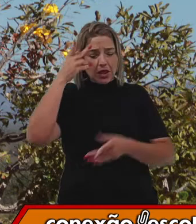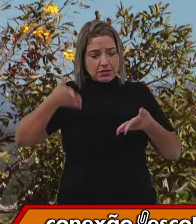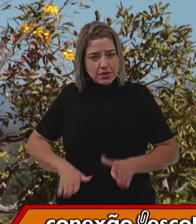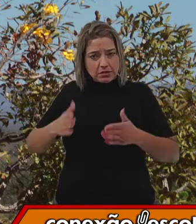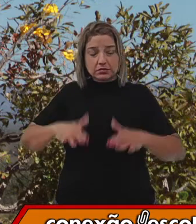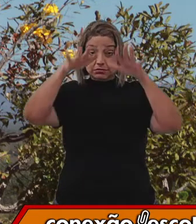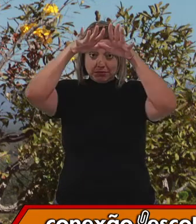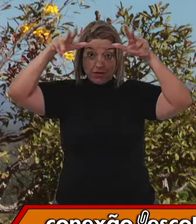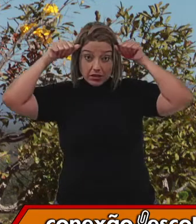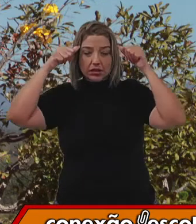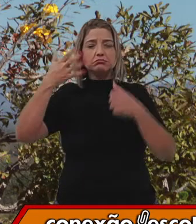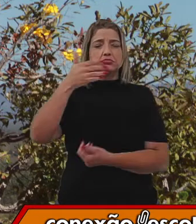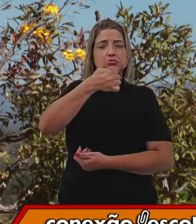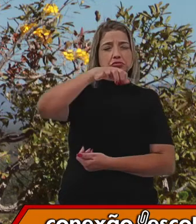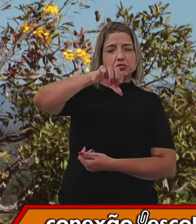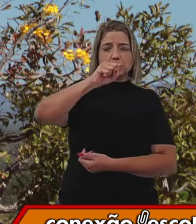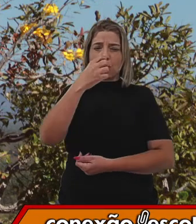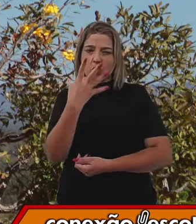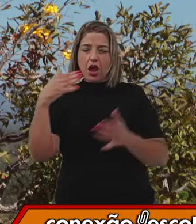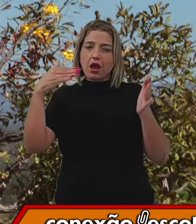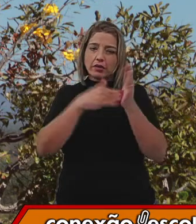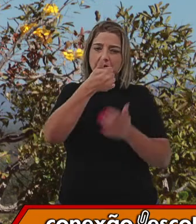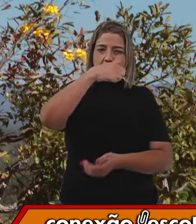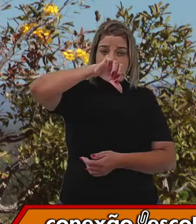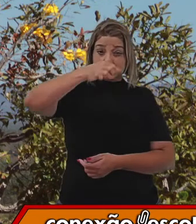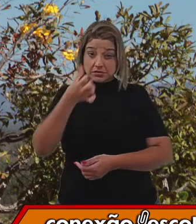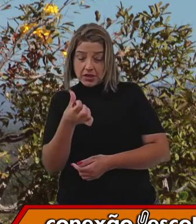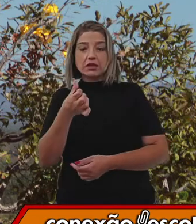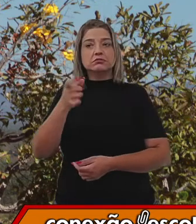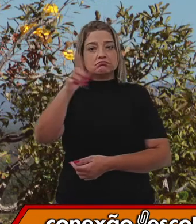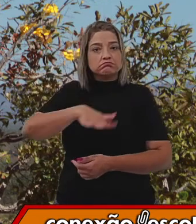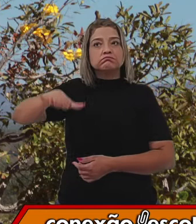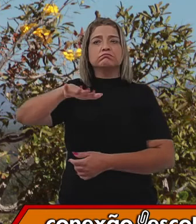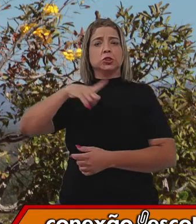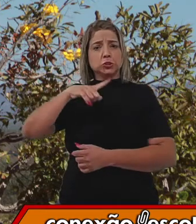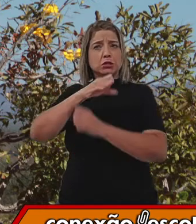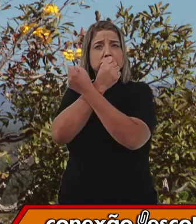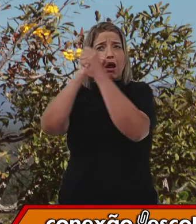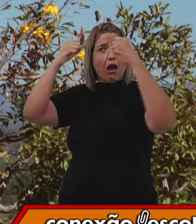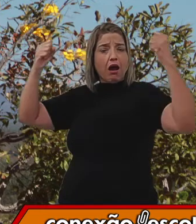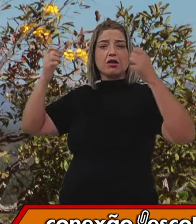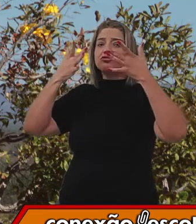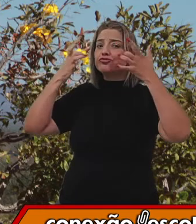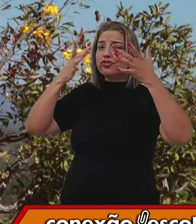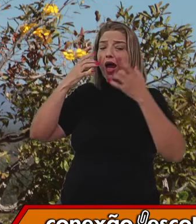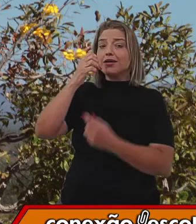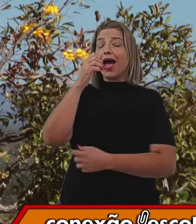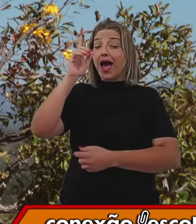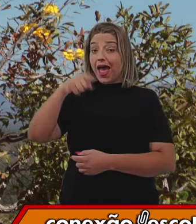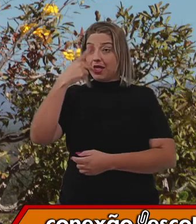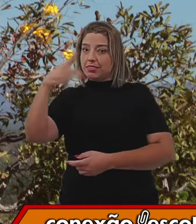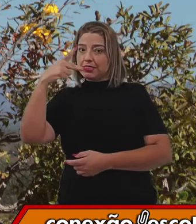de 1884 até 1896 uma grande casa de espetáculos, o Teatro Amazonas, em